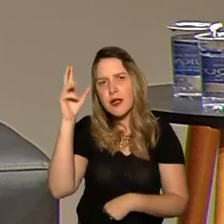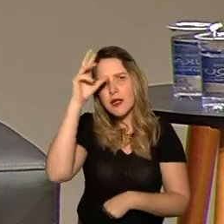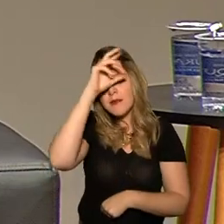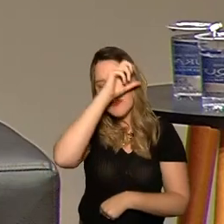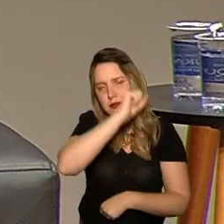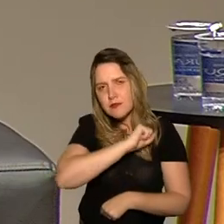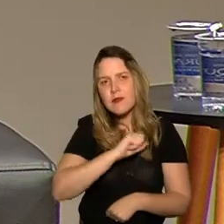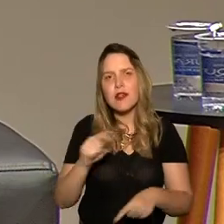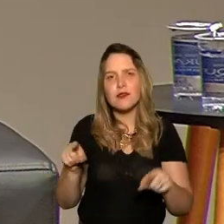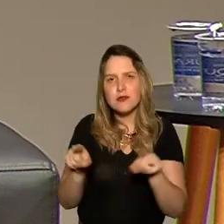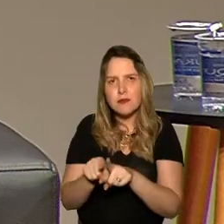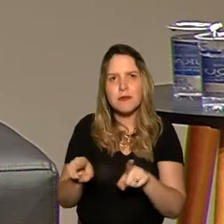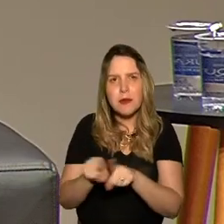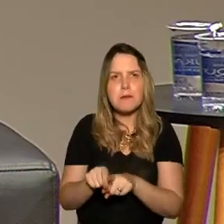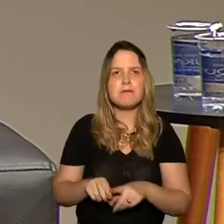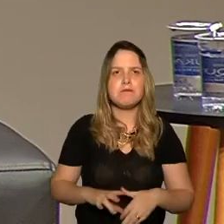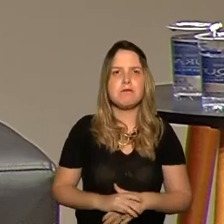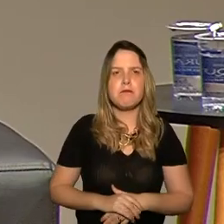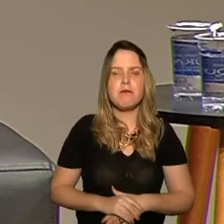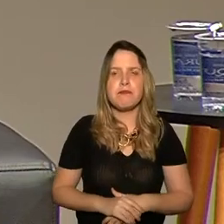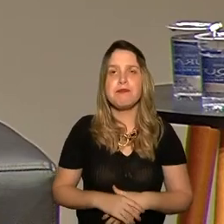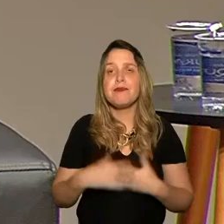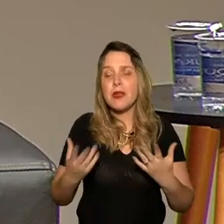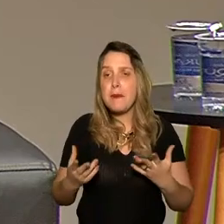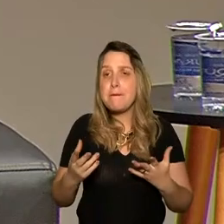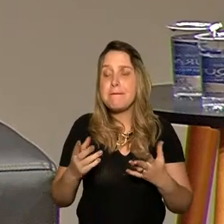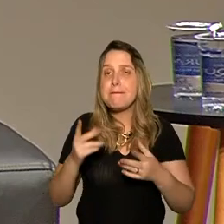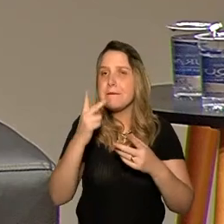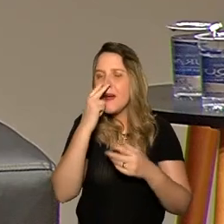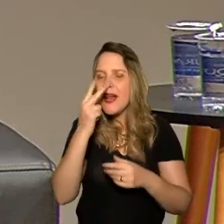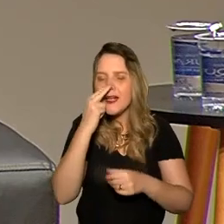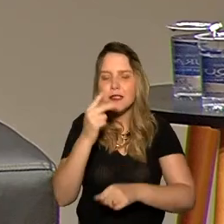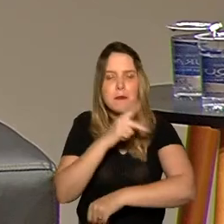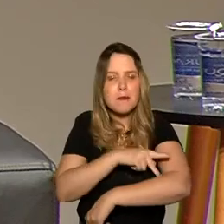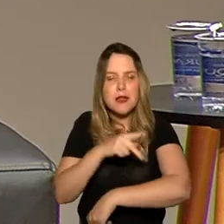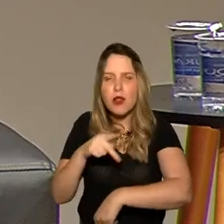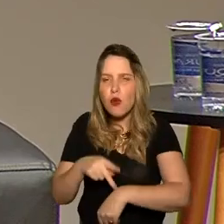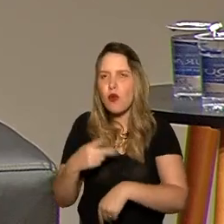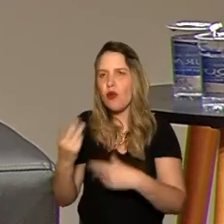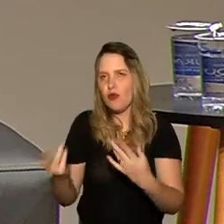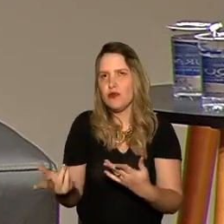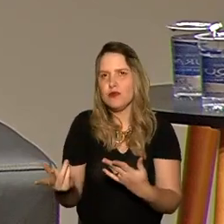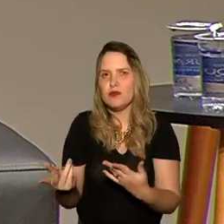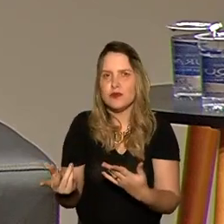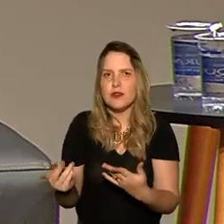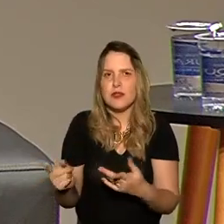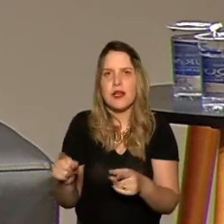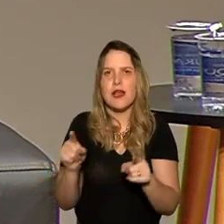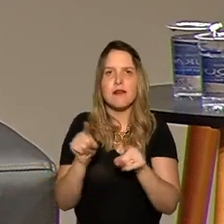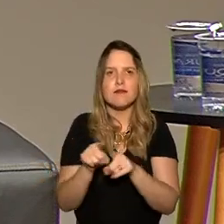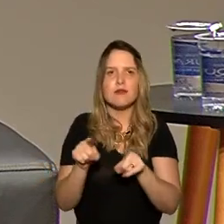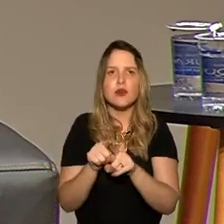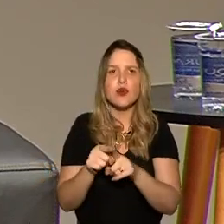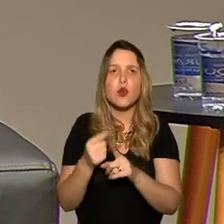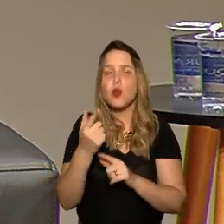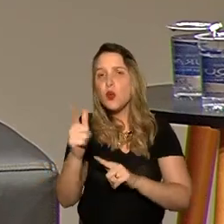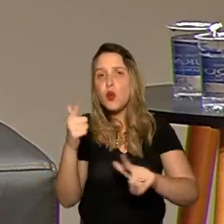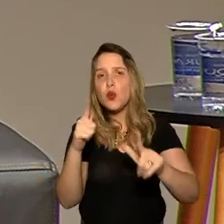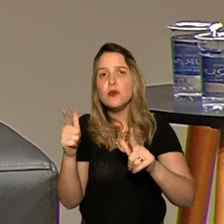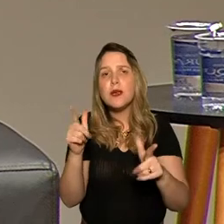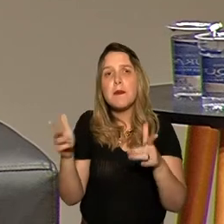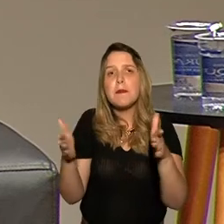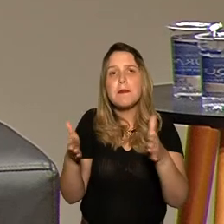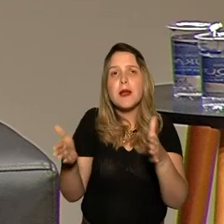num sentido mais pedagógico do termo e ao mesmo tempo e aí entra a contraface